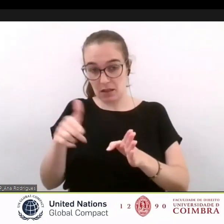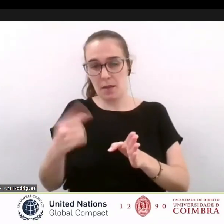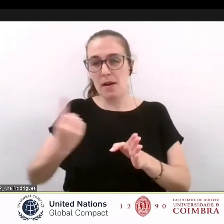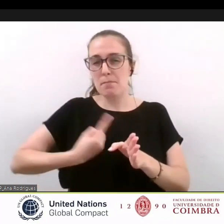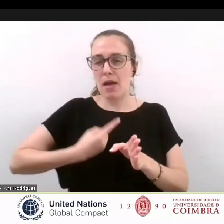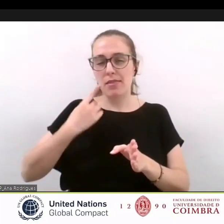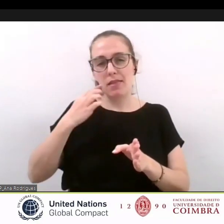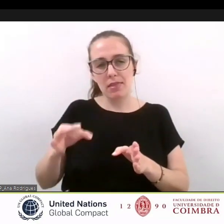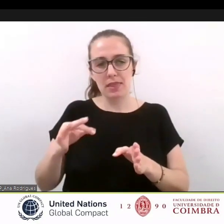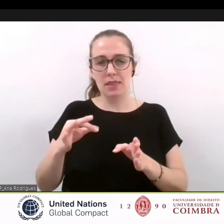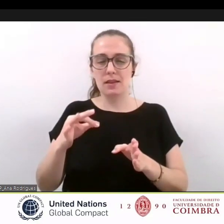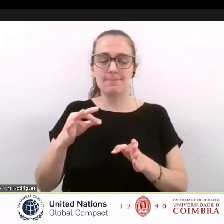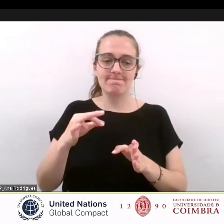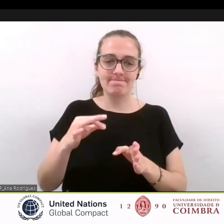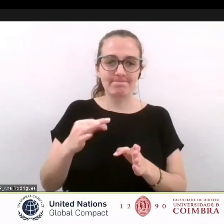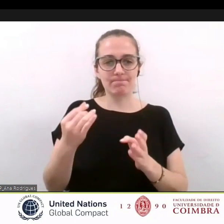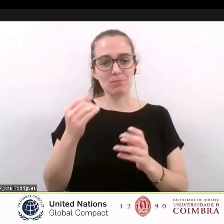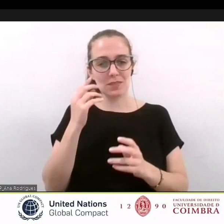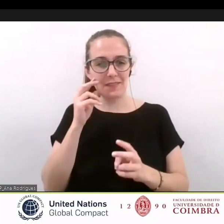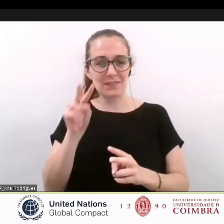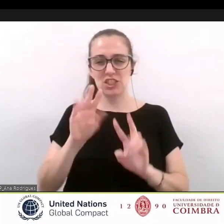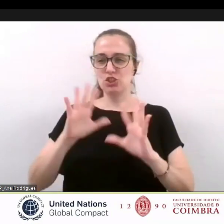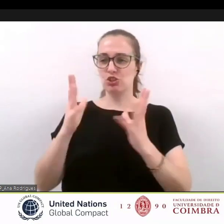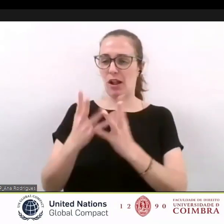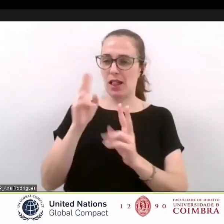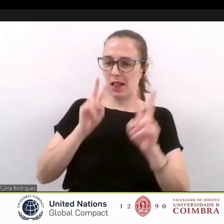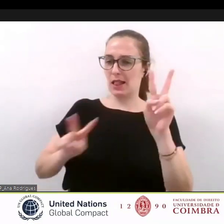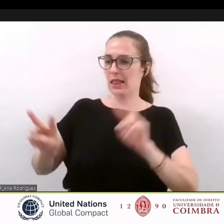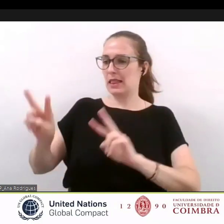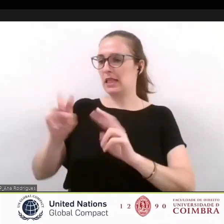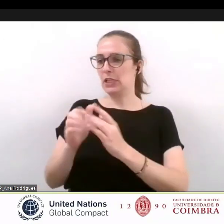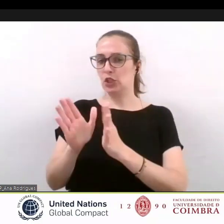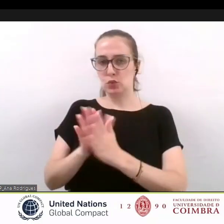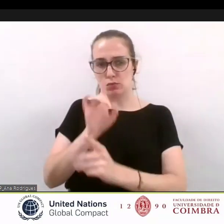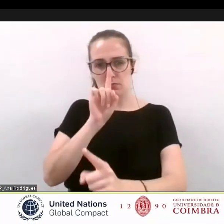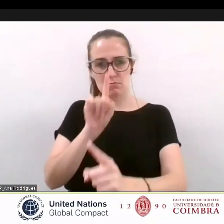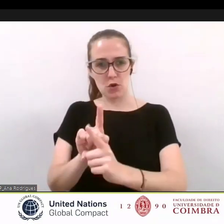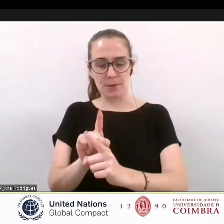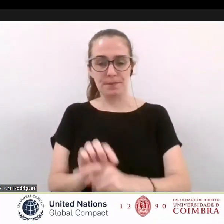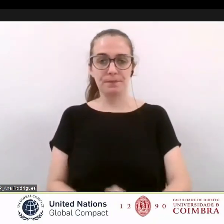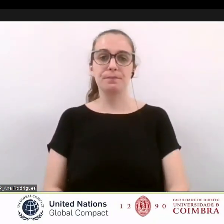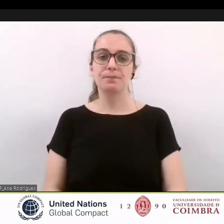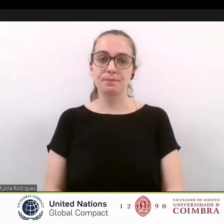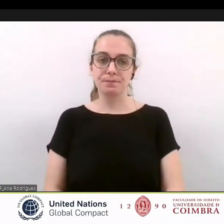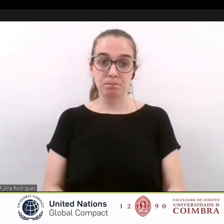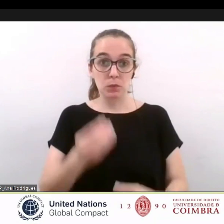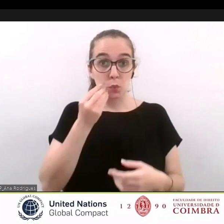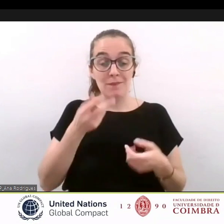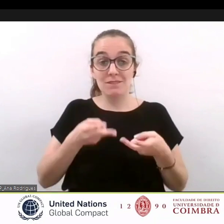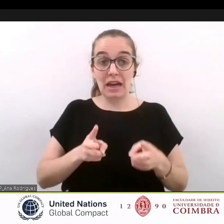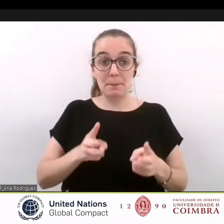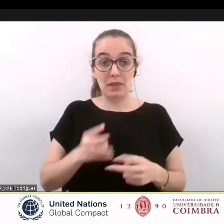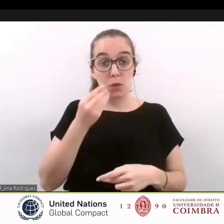procurar olhar de forma integrada para a realização dos Objetivos de Desenvolvimento Sustentável. Ferramentas para